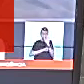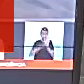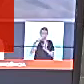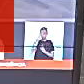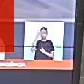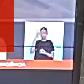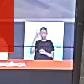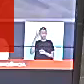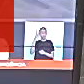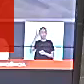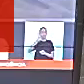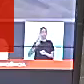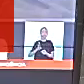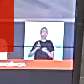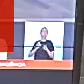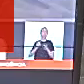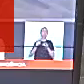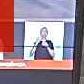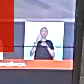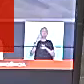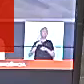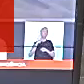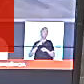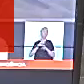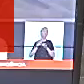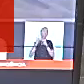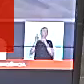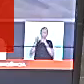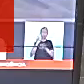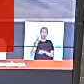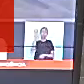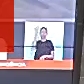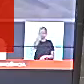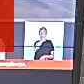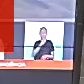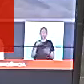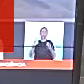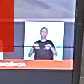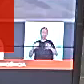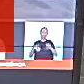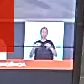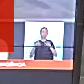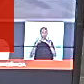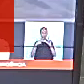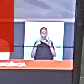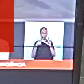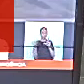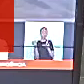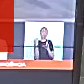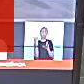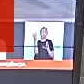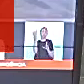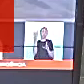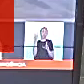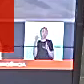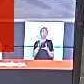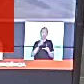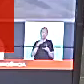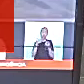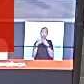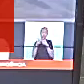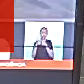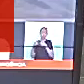mineiro, porque essas pessoas precisam sim do passe livre. Nós precisamos muito desse transporte coletivo